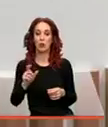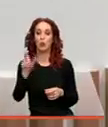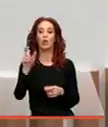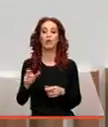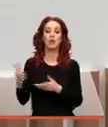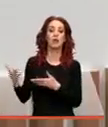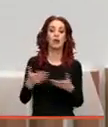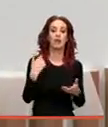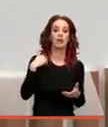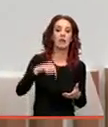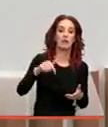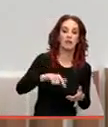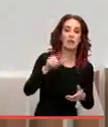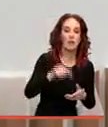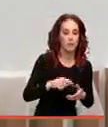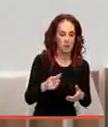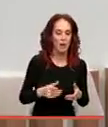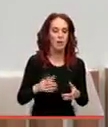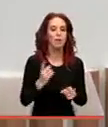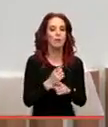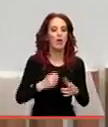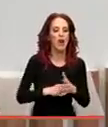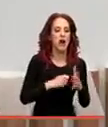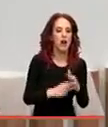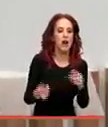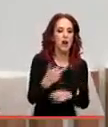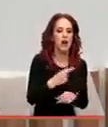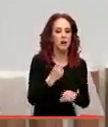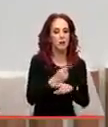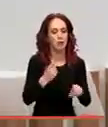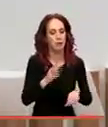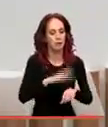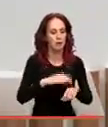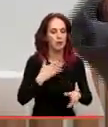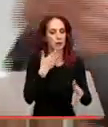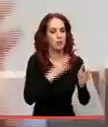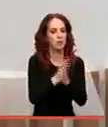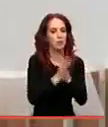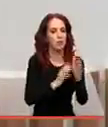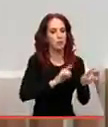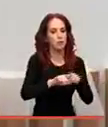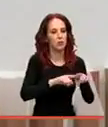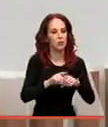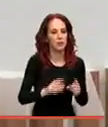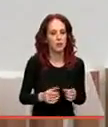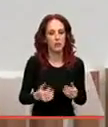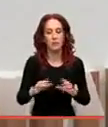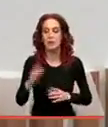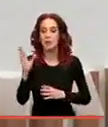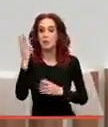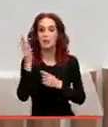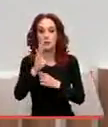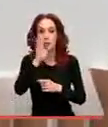isso é e permite espantou eu agesul com o uso eo é o humor e tal depois por mim tem sido fácil que é um engano